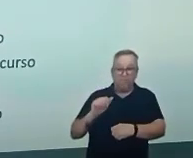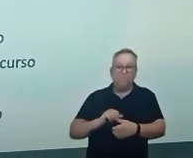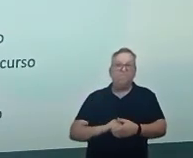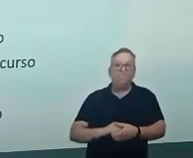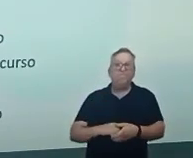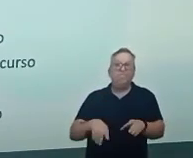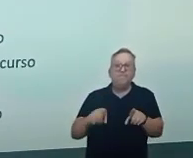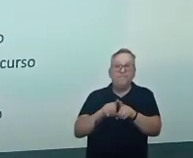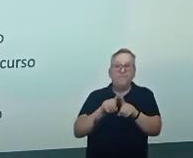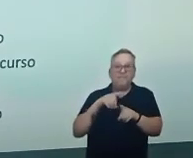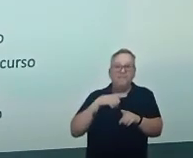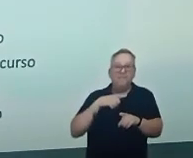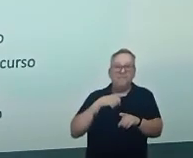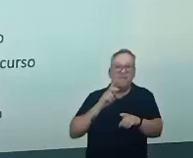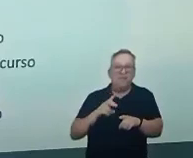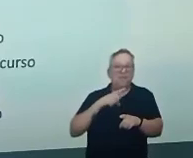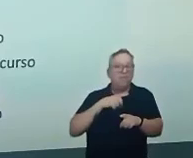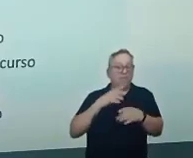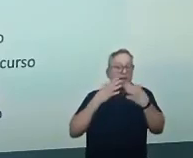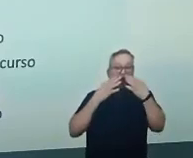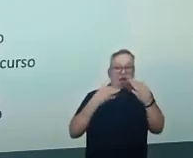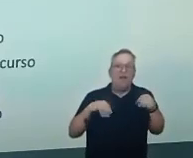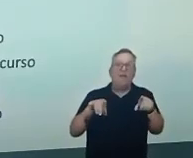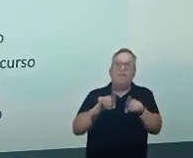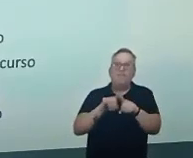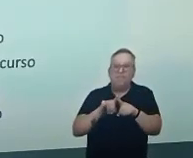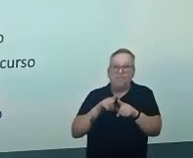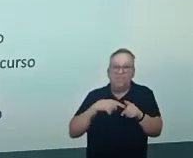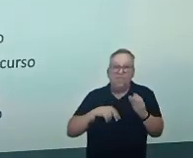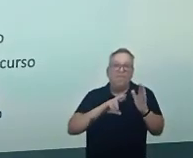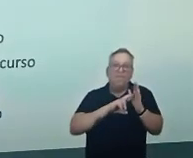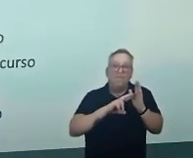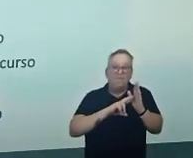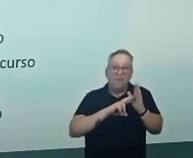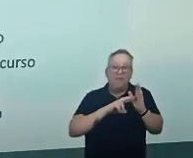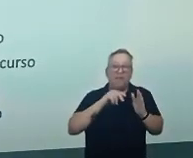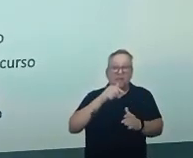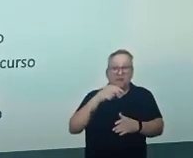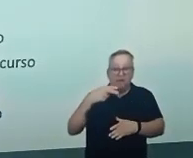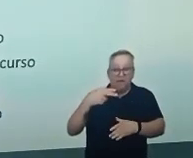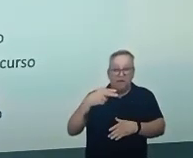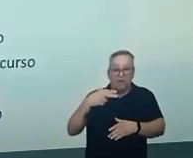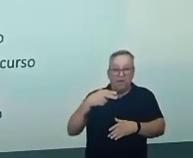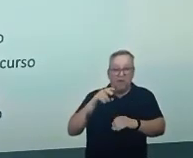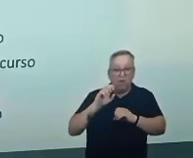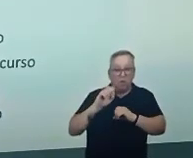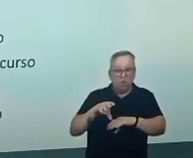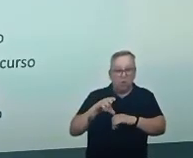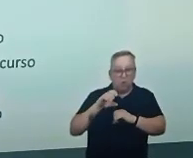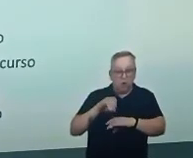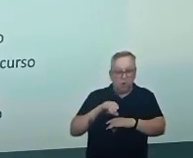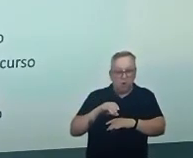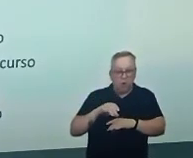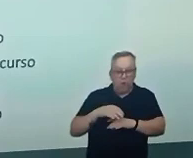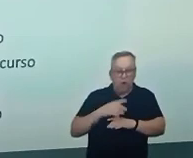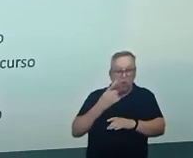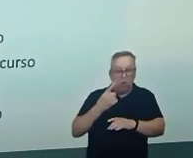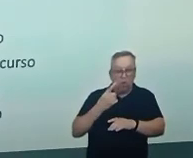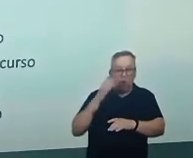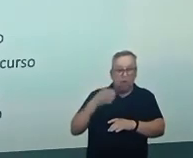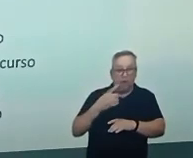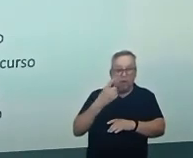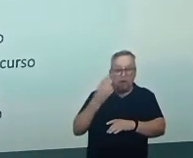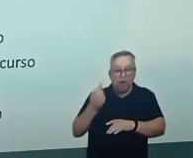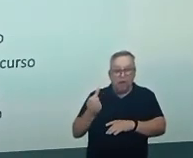A gente tem que sempre ter muita atenção com a resolução 72 e com a instrução 1 de 16, que é